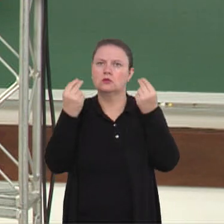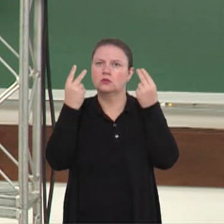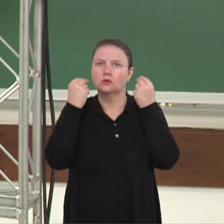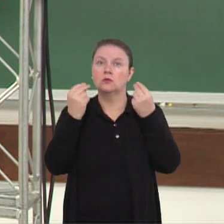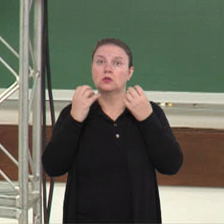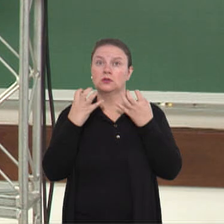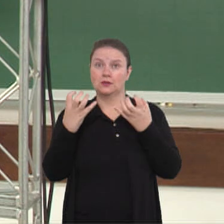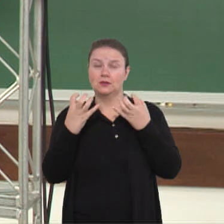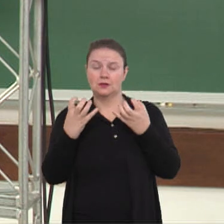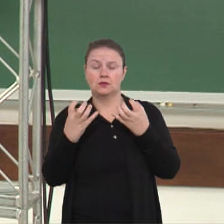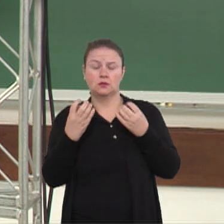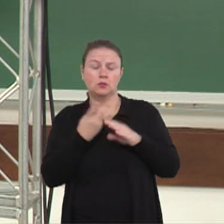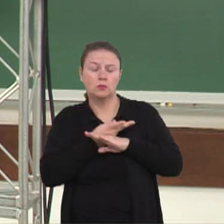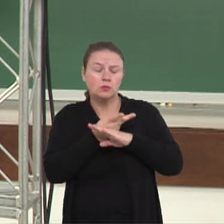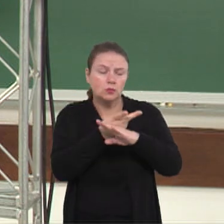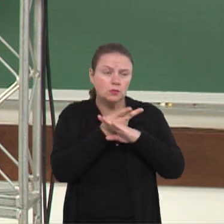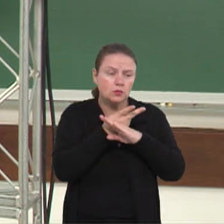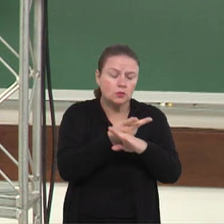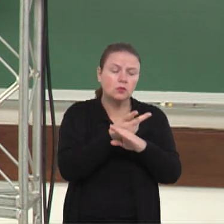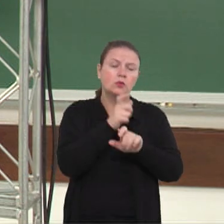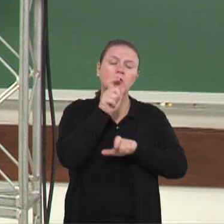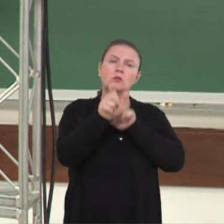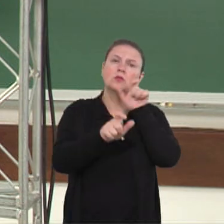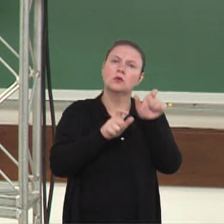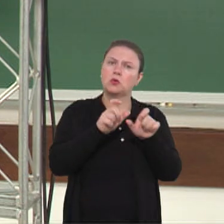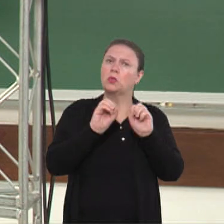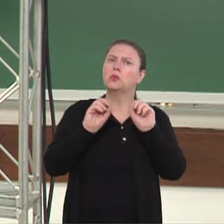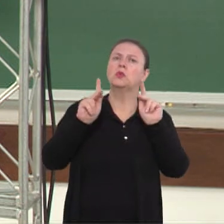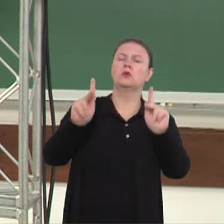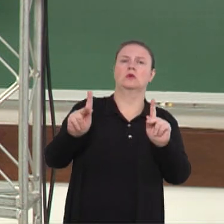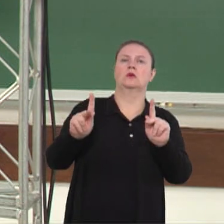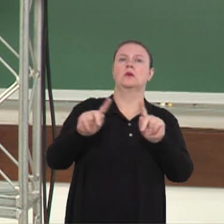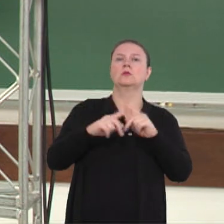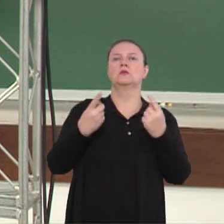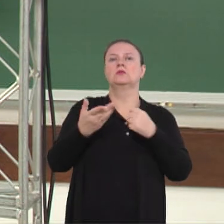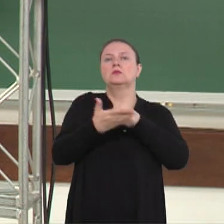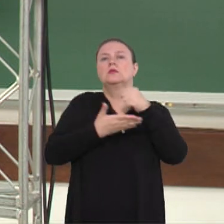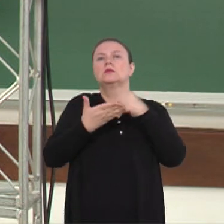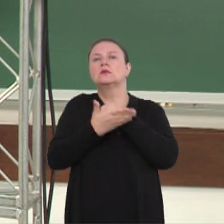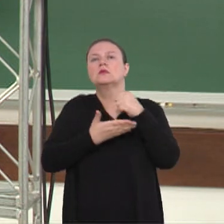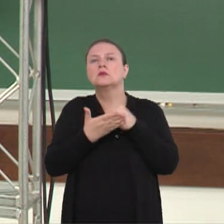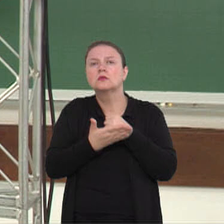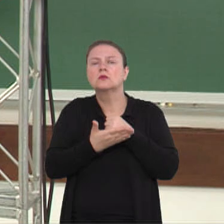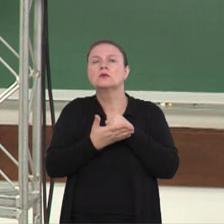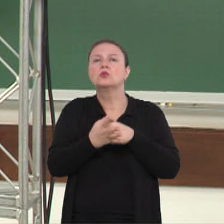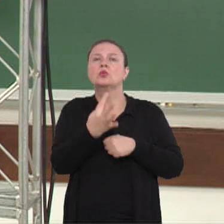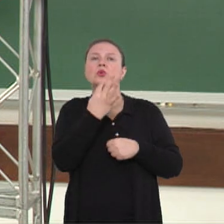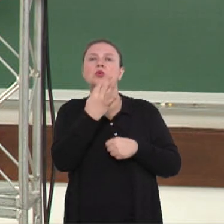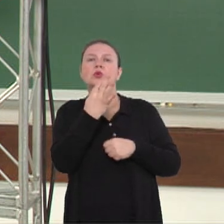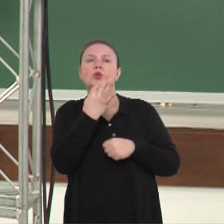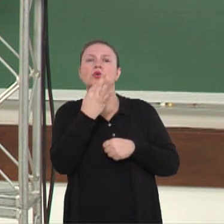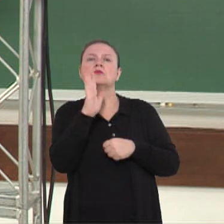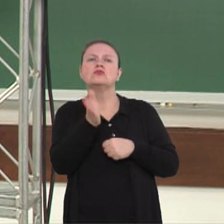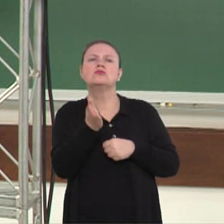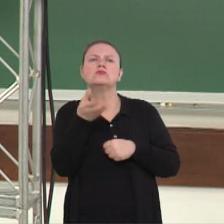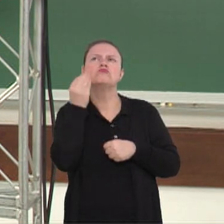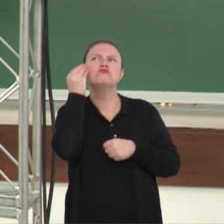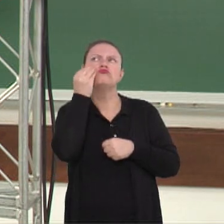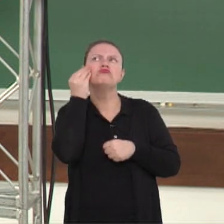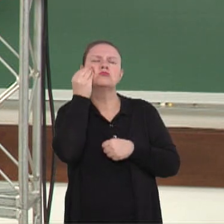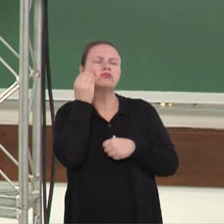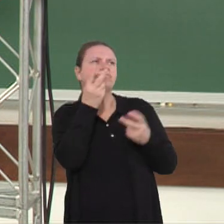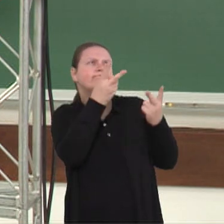você quiser procurar rapidinho alguma palavra tudo bem mas mais uma vez se baseia no seu conhecimento prévio pode ser que